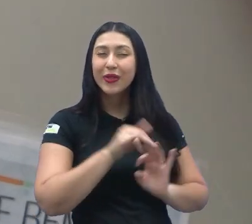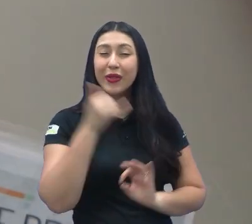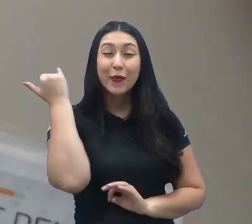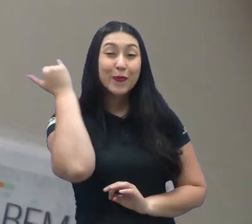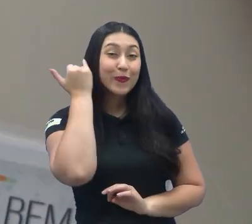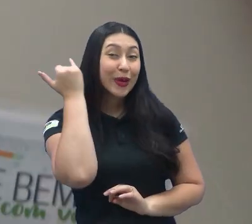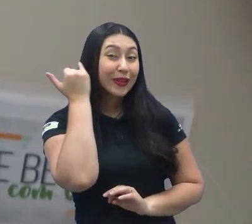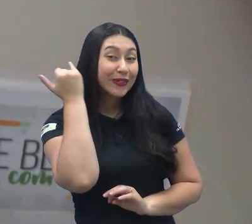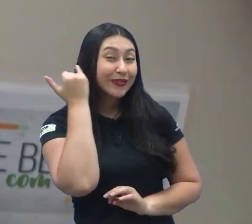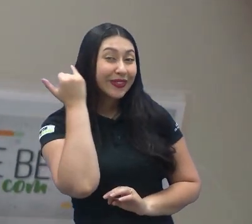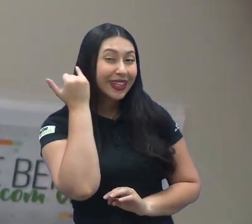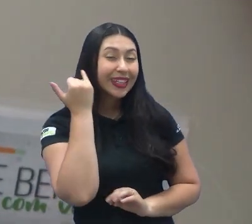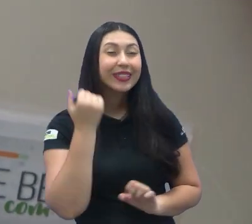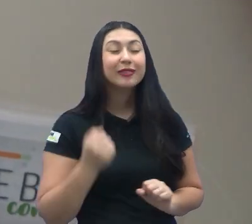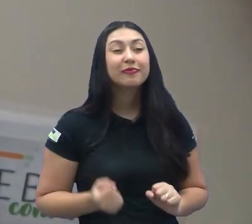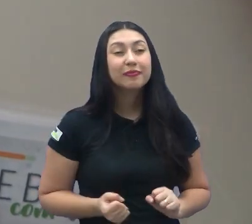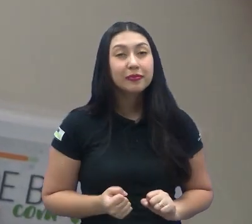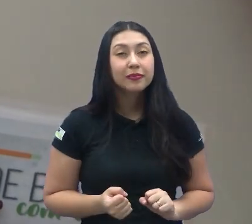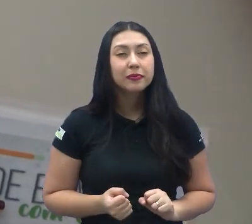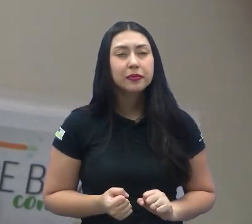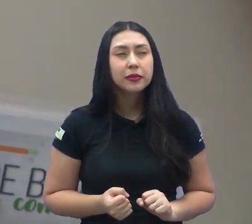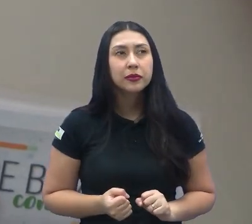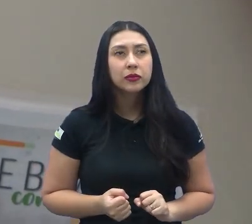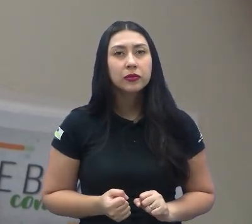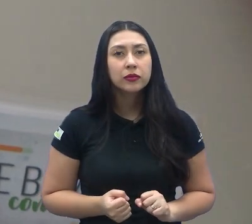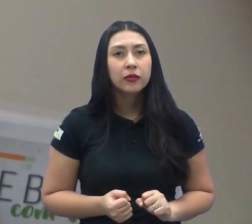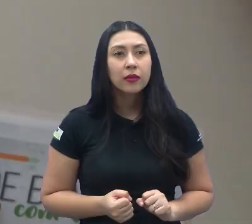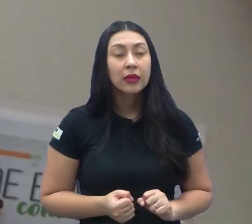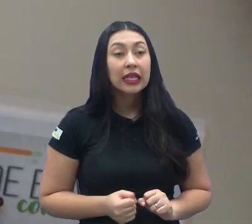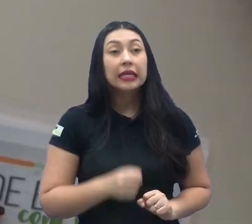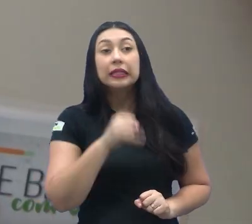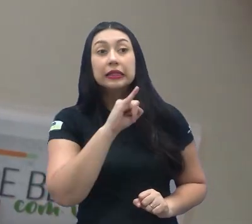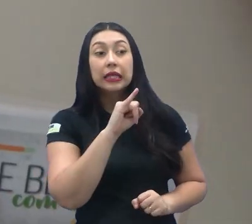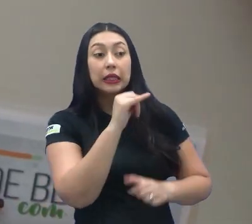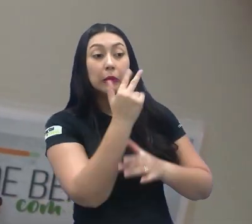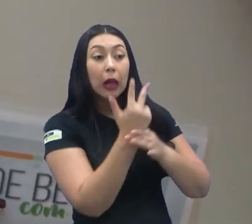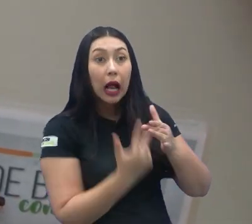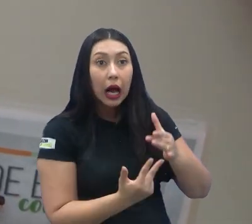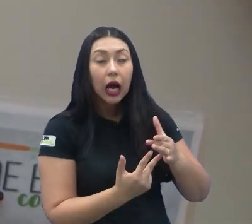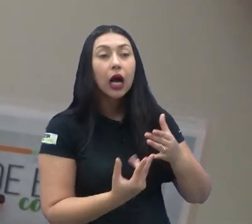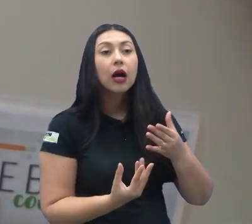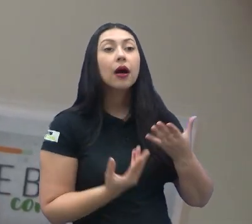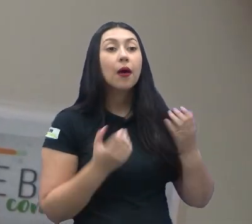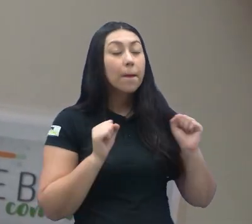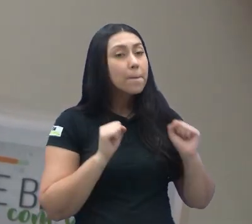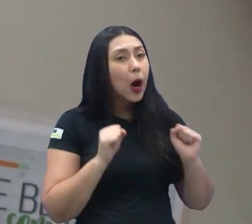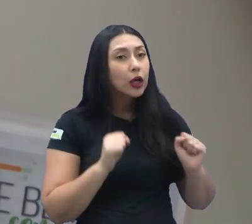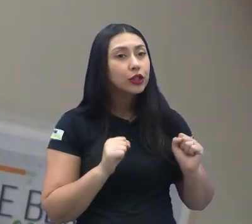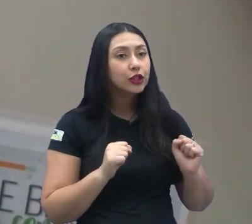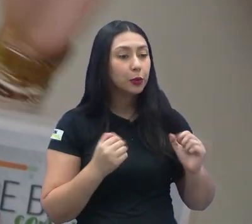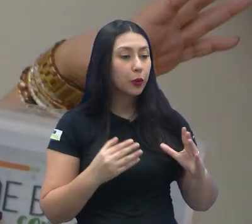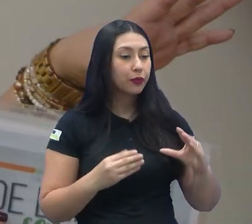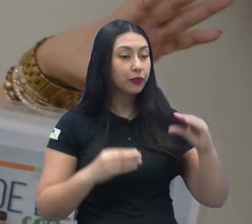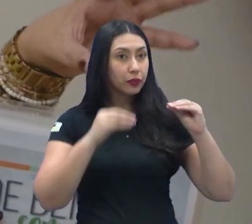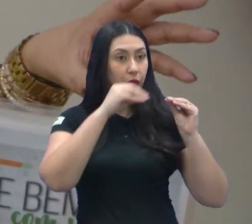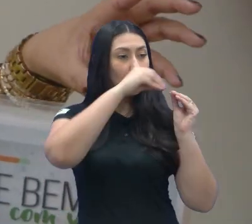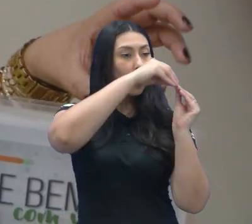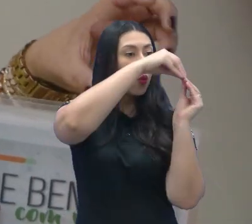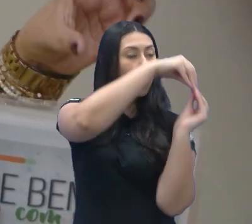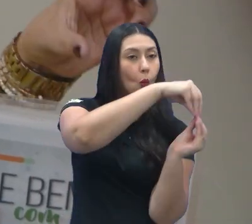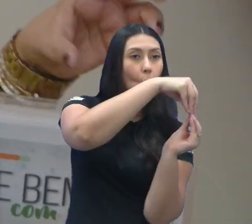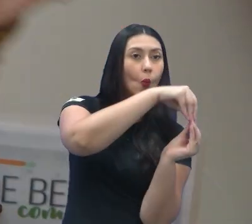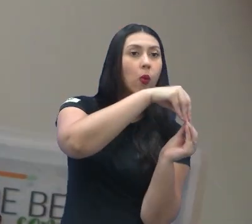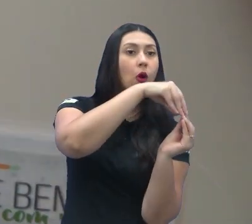no meu ouvido, eu preciso fazer. Questão de afogamento, respiração boca a boca. Algumas pessoas falam que hoje em dia já não pode